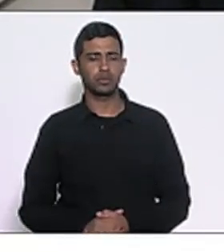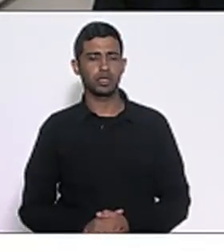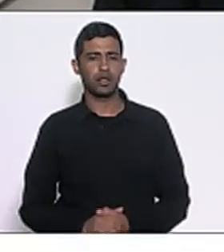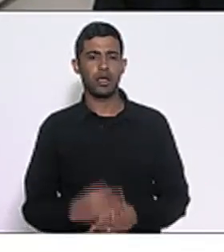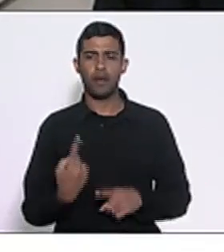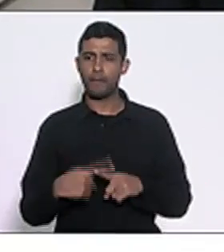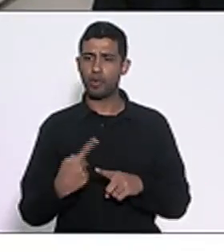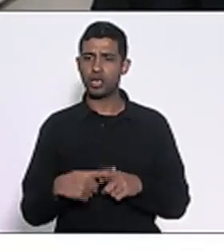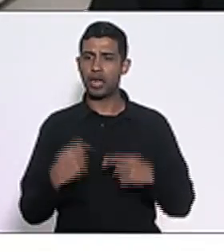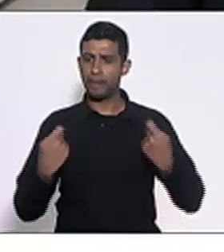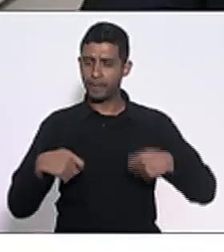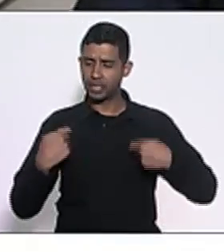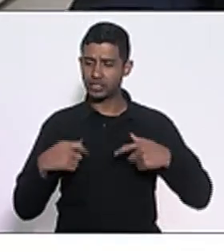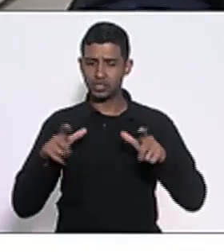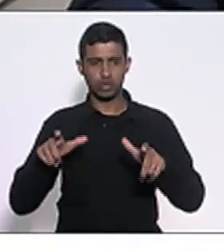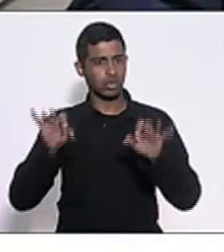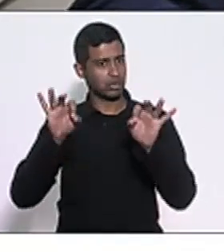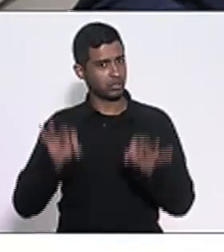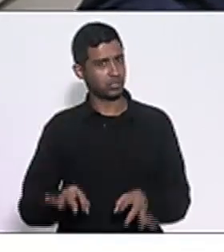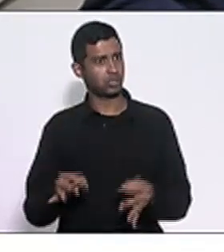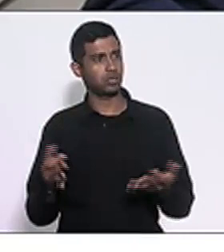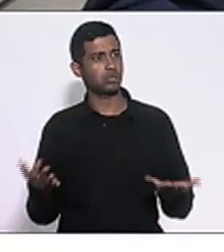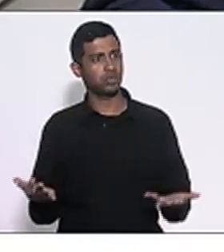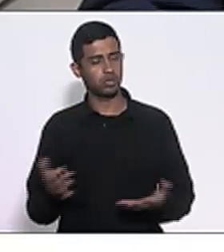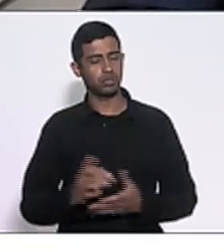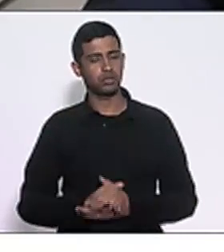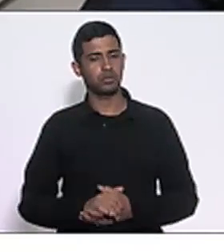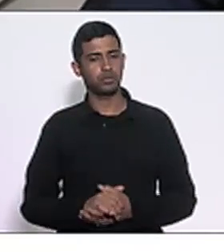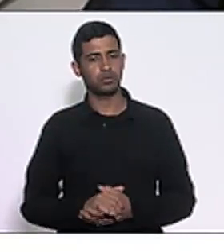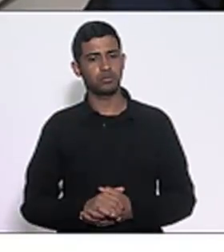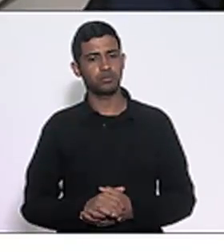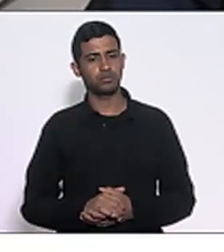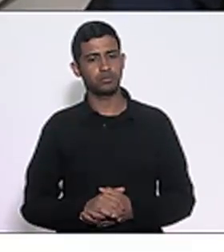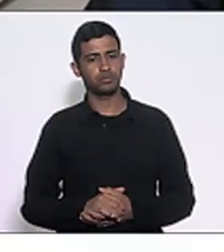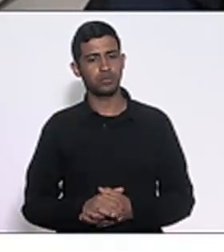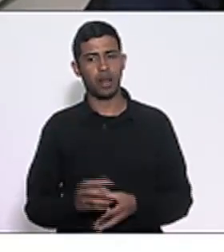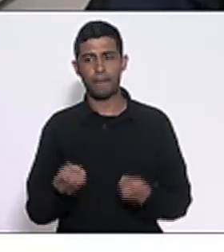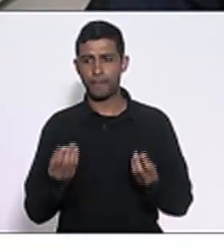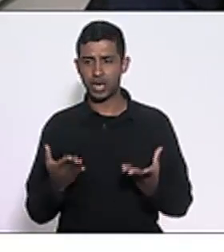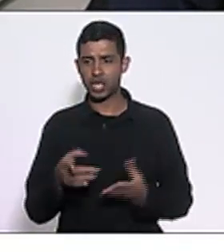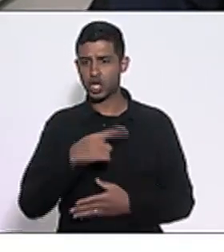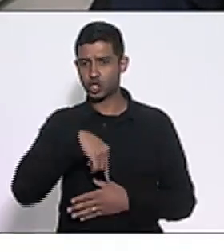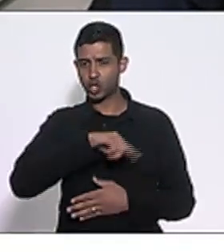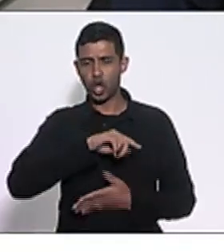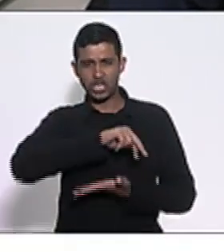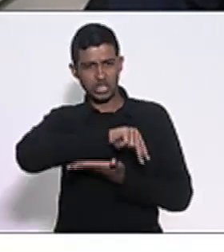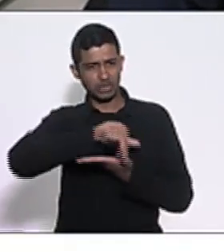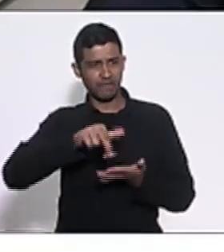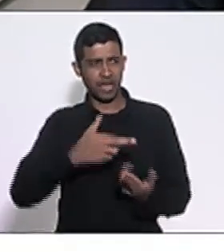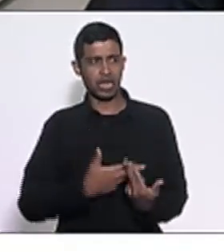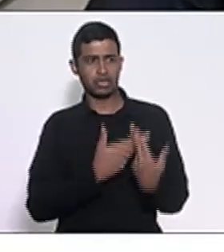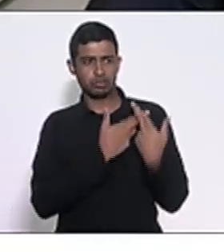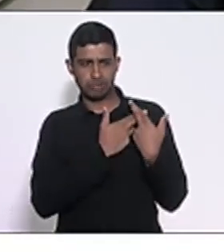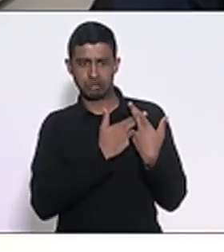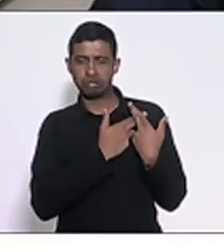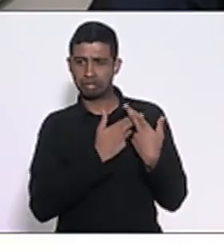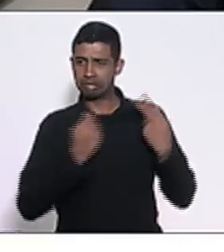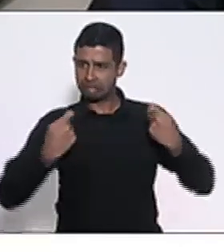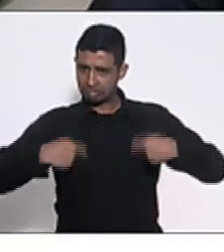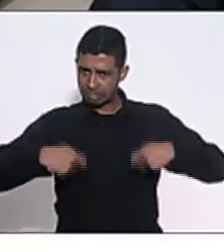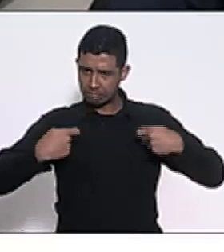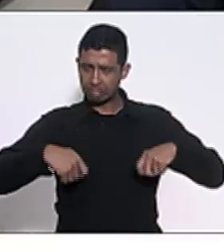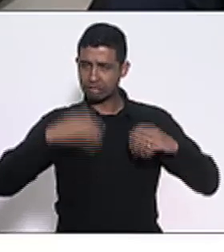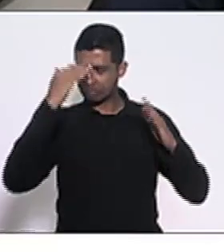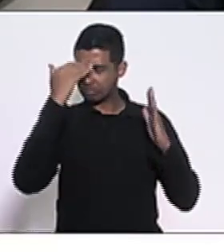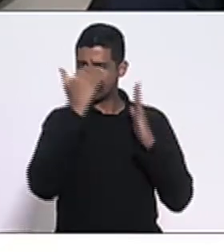uma estabilidade, tem que ter uma situação para poder cumprir com as suas obrigações, com as suas funções